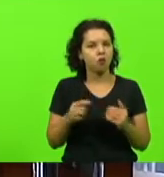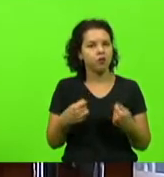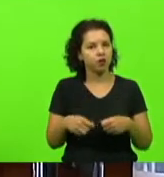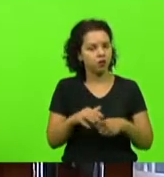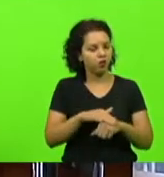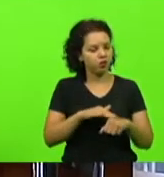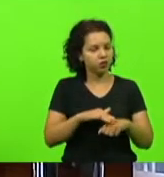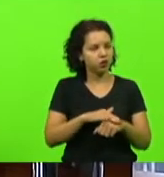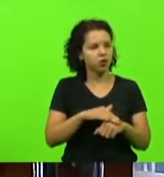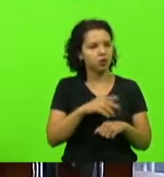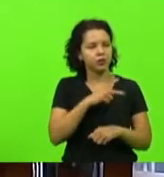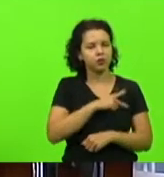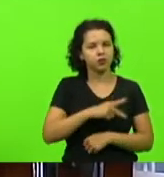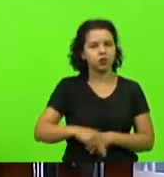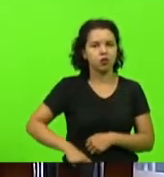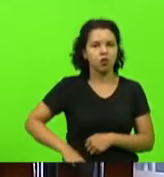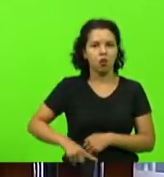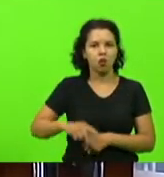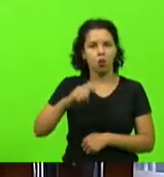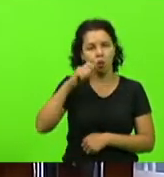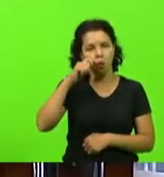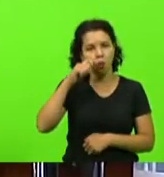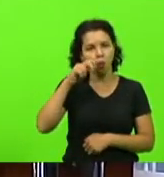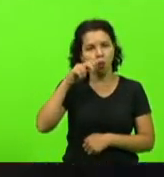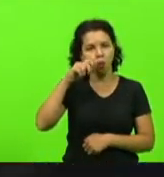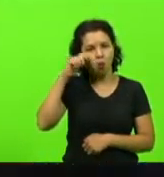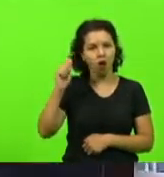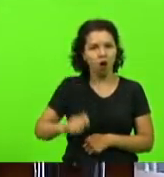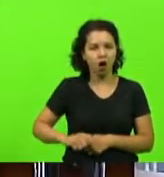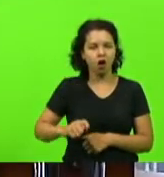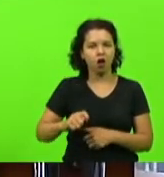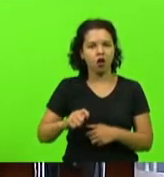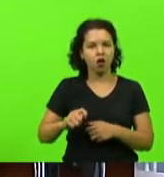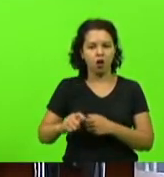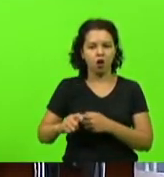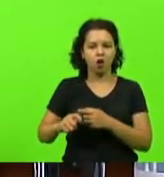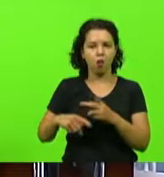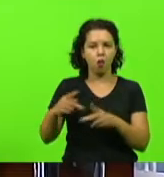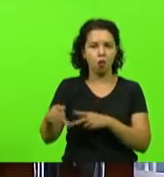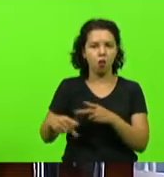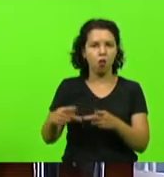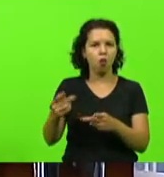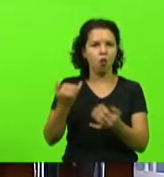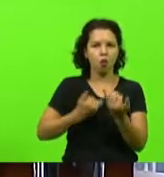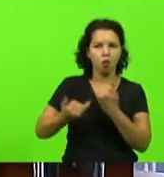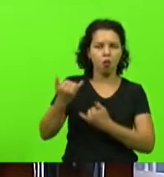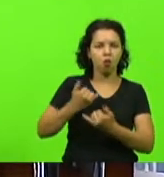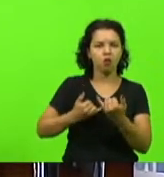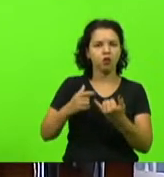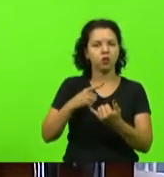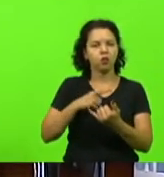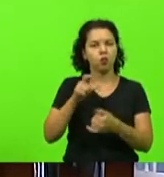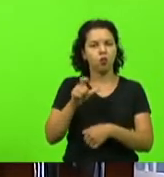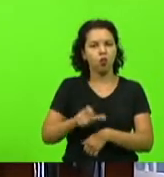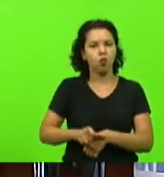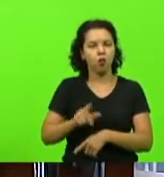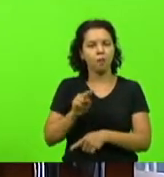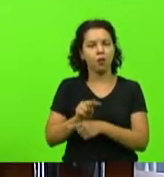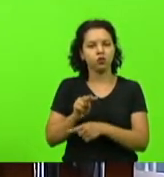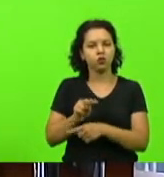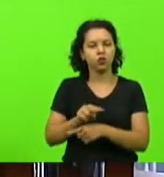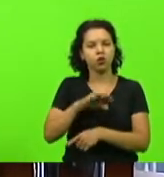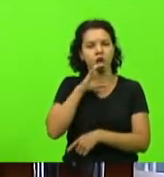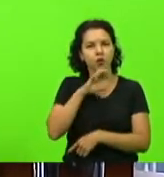Ucrânia. Agora, não mandar um povo, a gente começa a receber vários relatos, tinha uma protetora de animais para salvar os seus